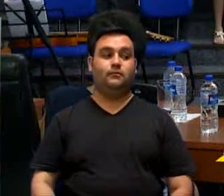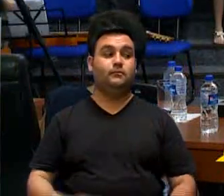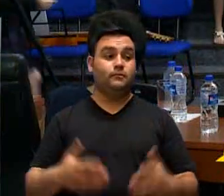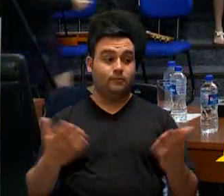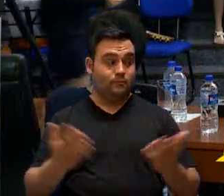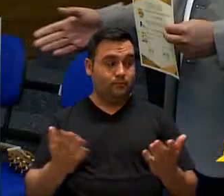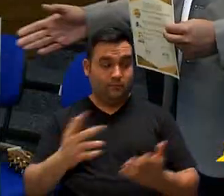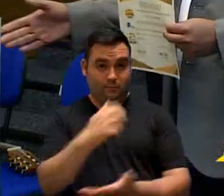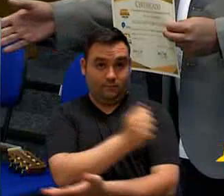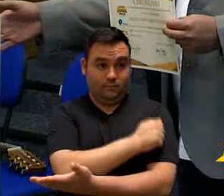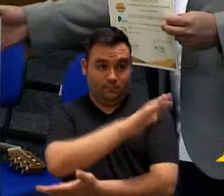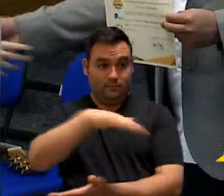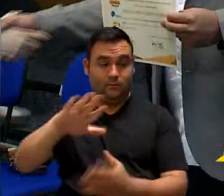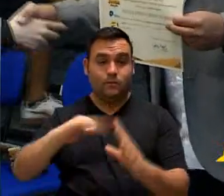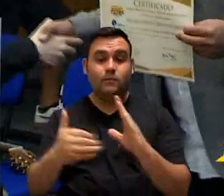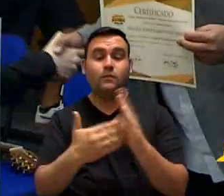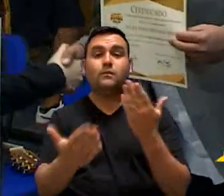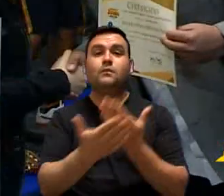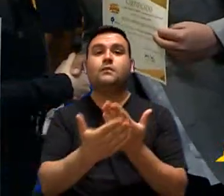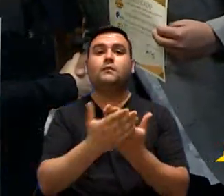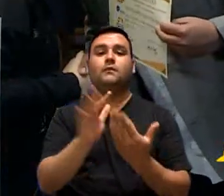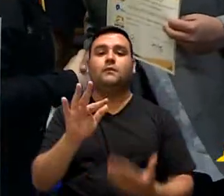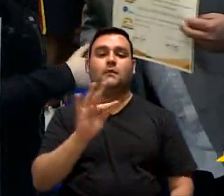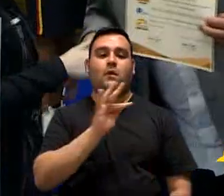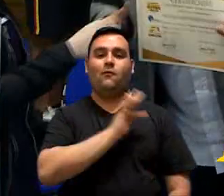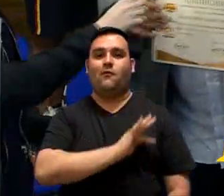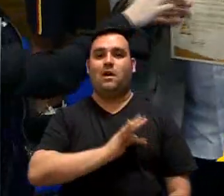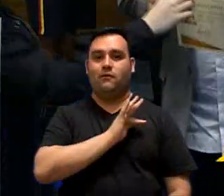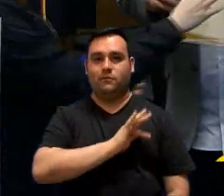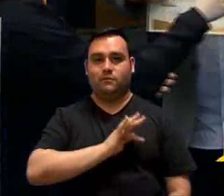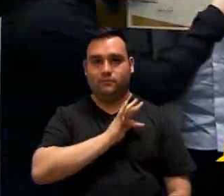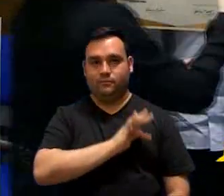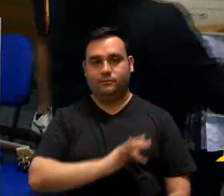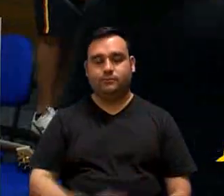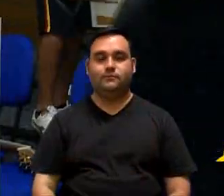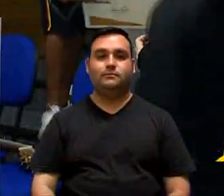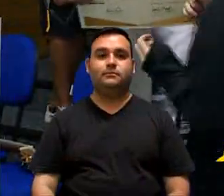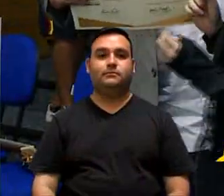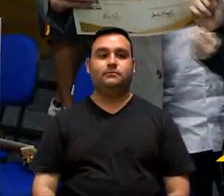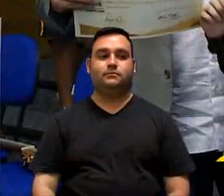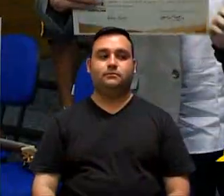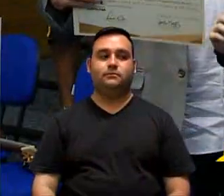Agora os alunos da escola Professor Flávio de Souza Nogueira.